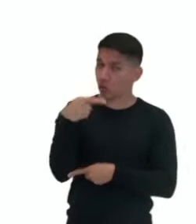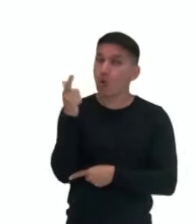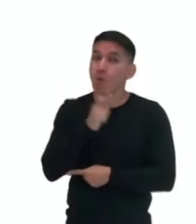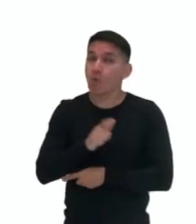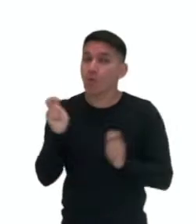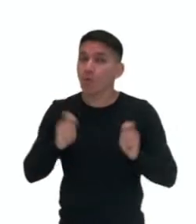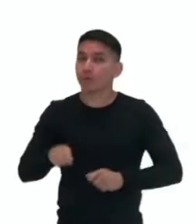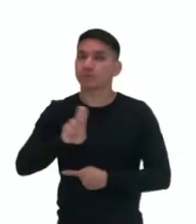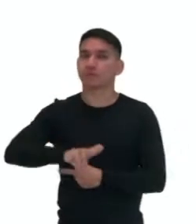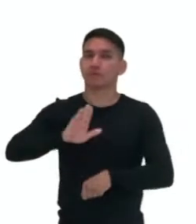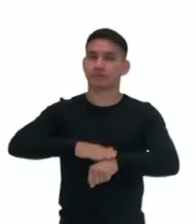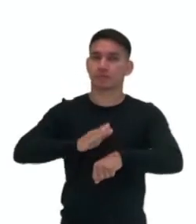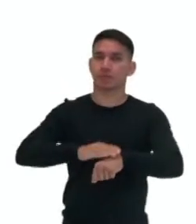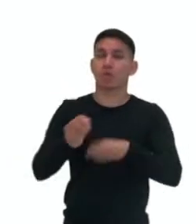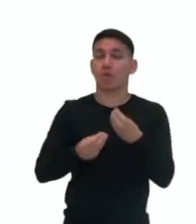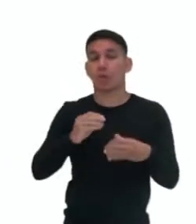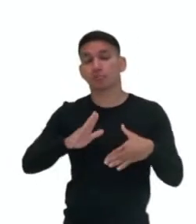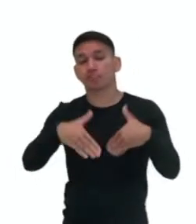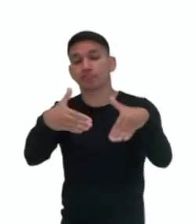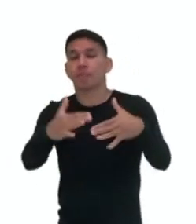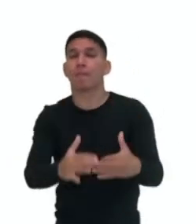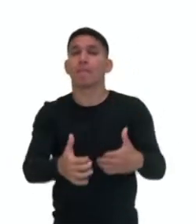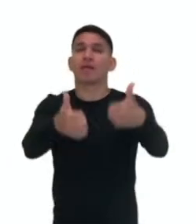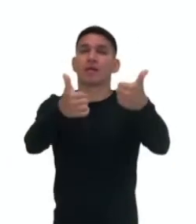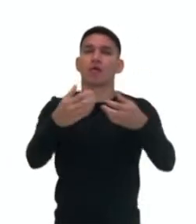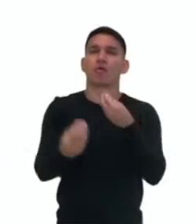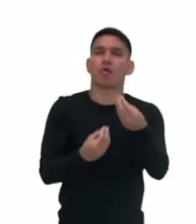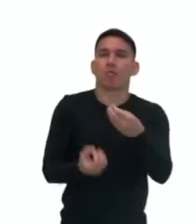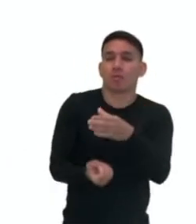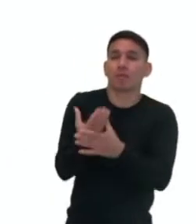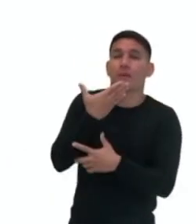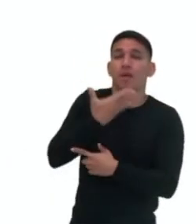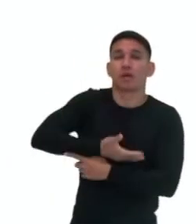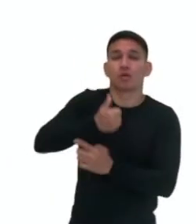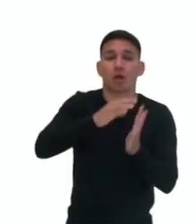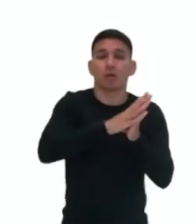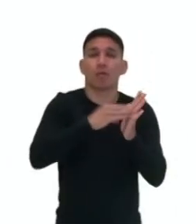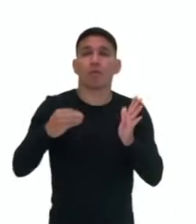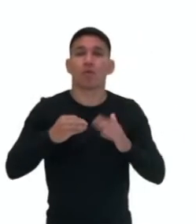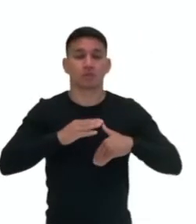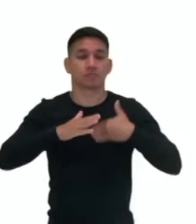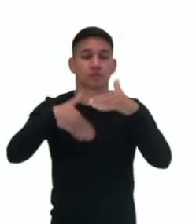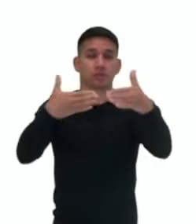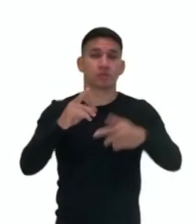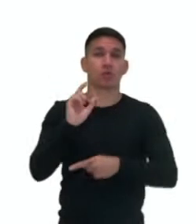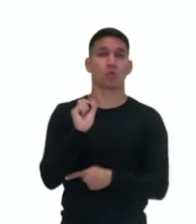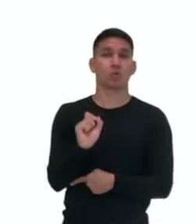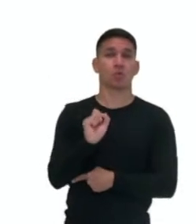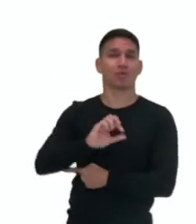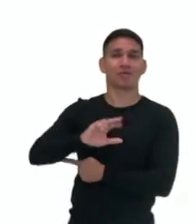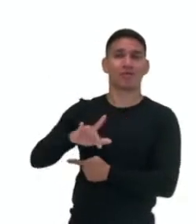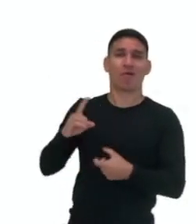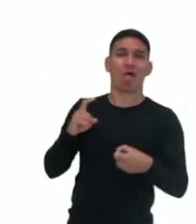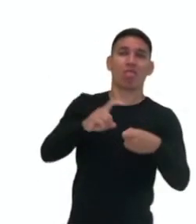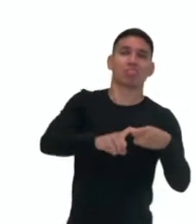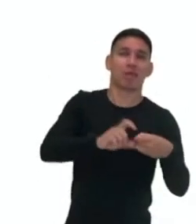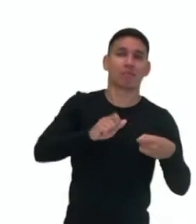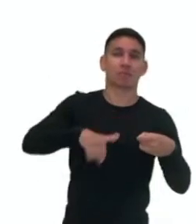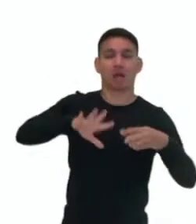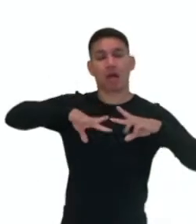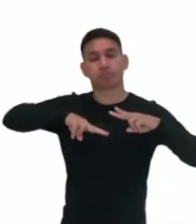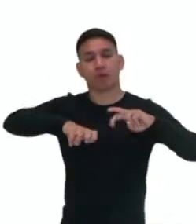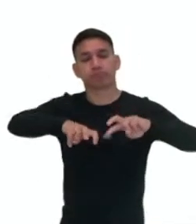como podemos melhorar, como podemos criar um novo modelo de desenvolvimento que não dependa da máxima